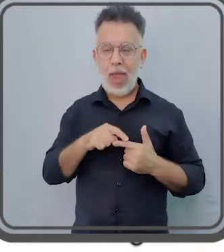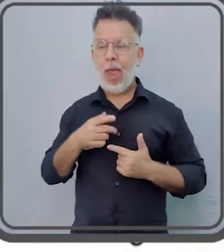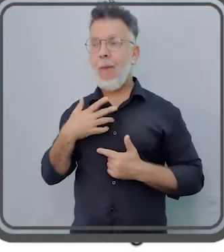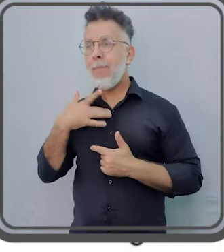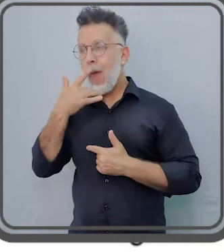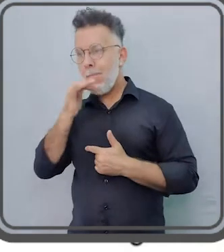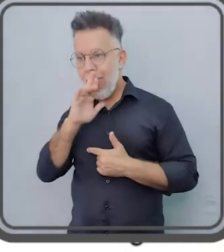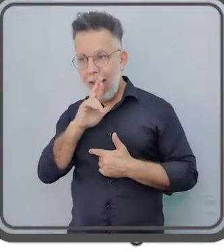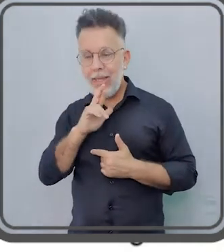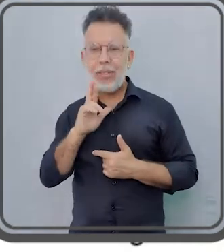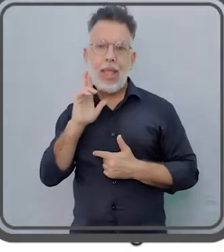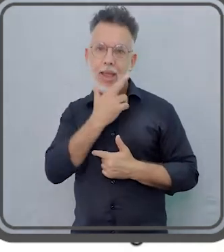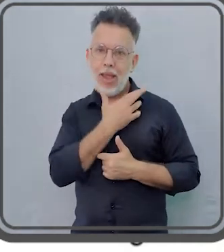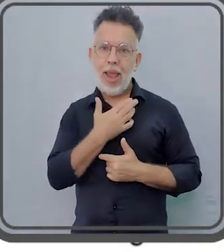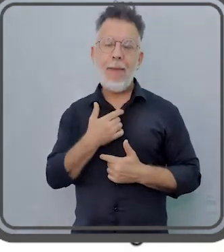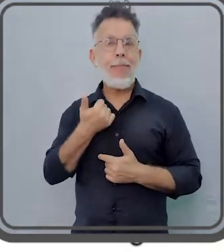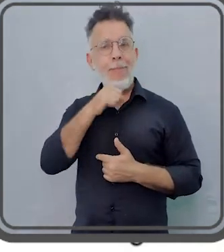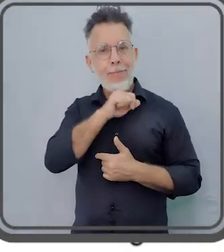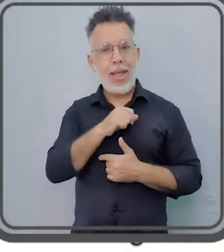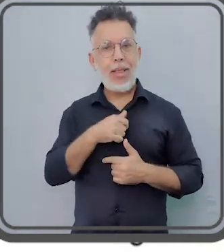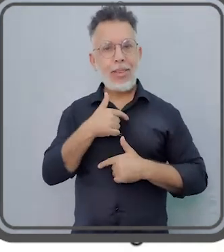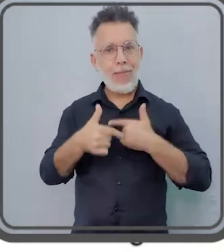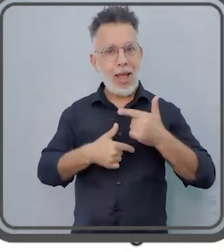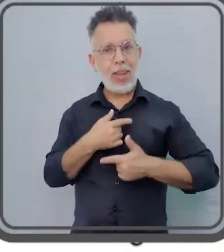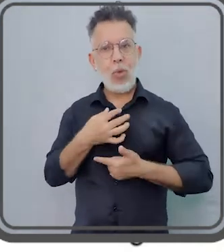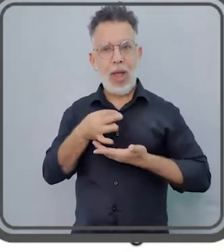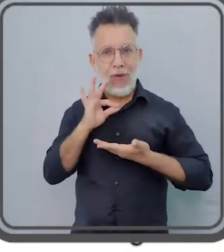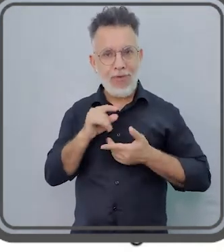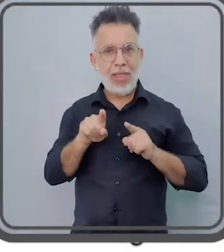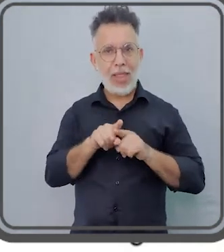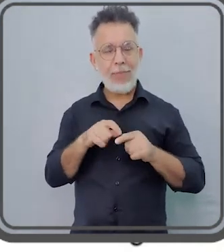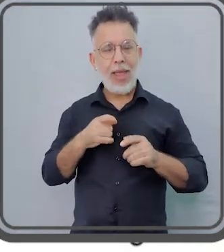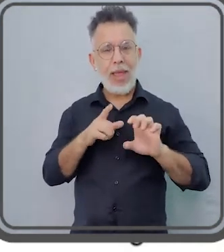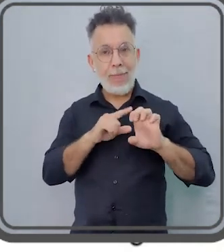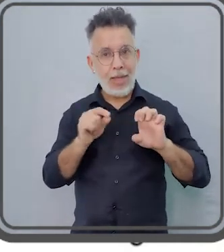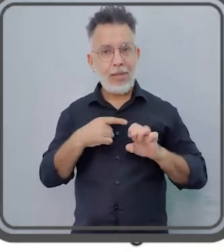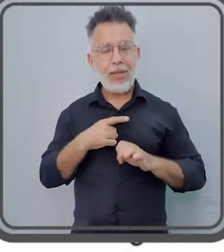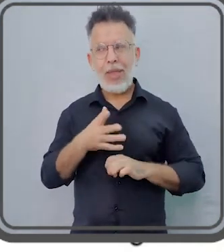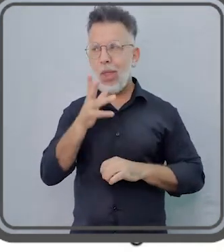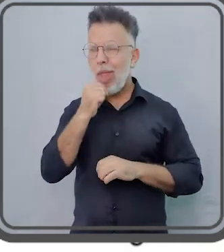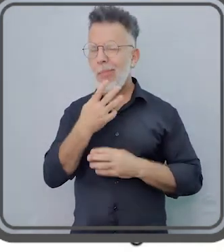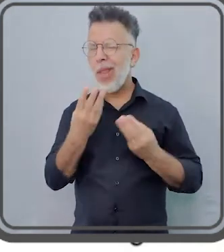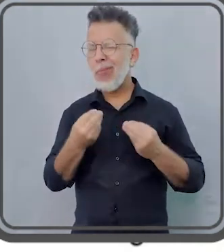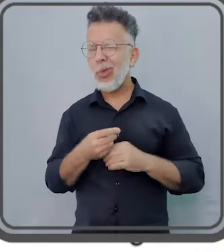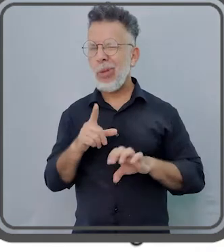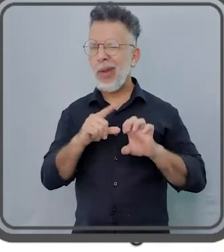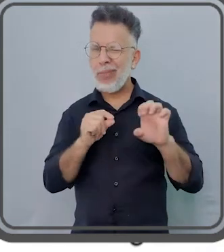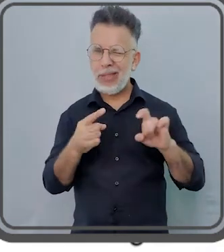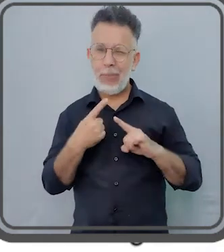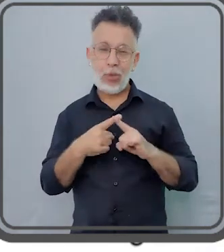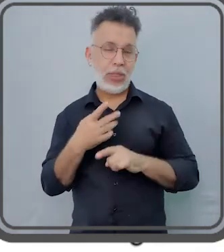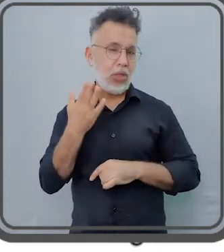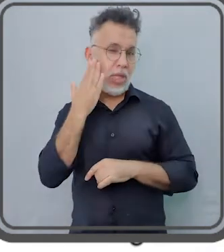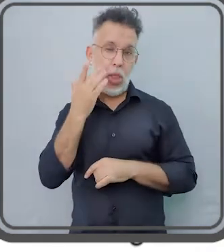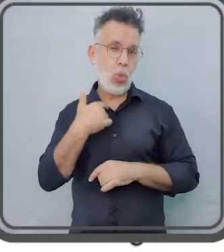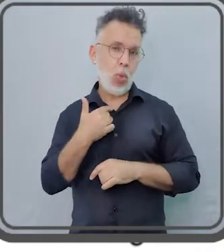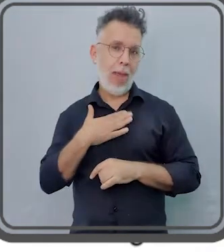café, também empreendendo. E eu demorei muito para empreender, porque eu sei que não é bolinho, que é muito